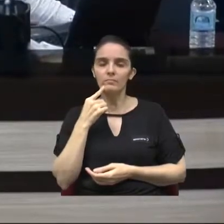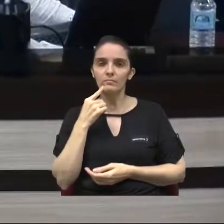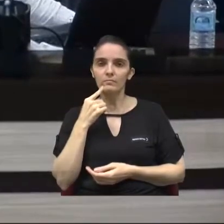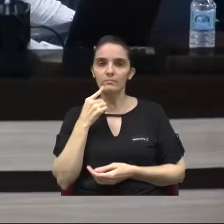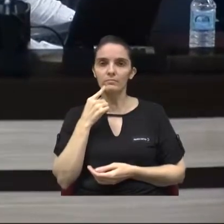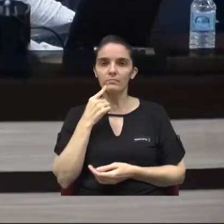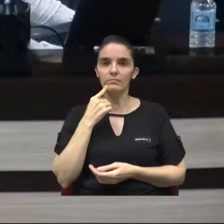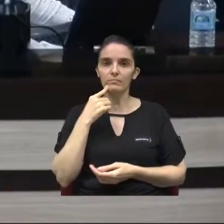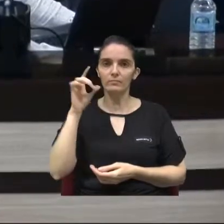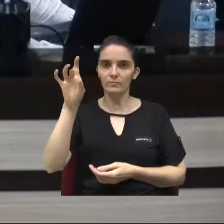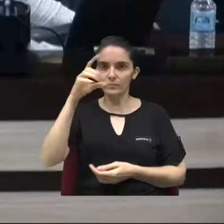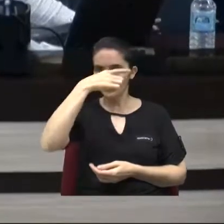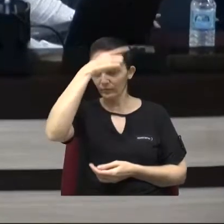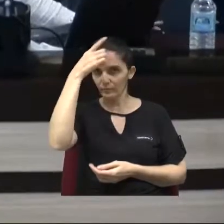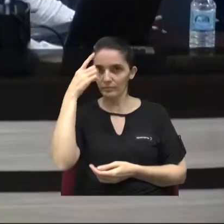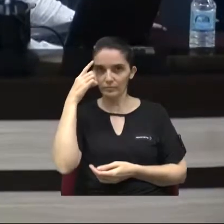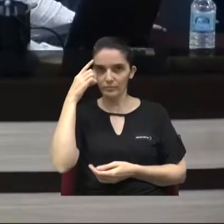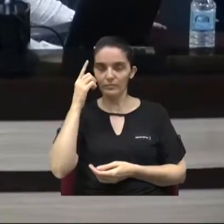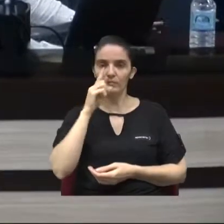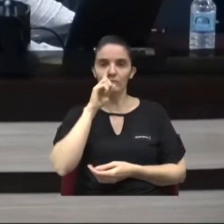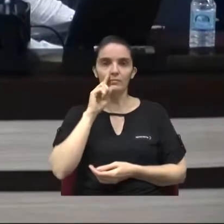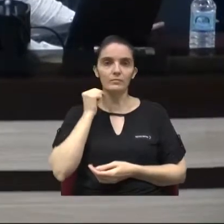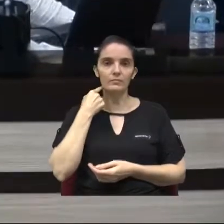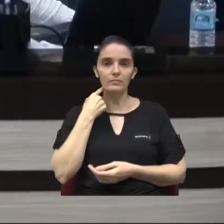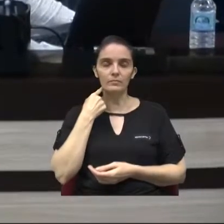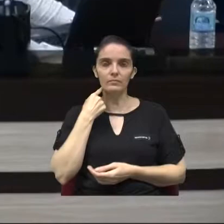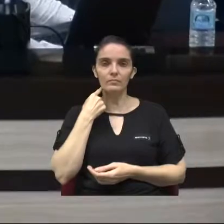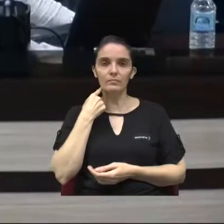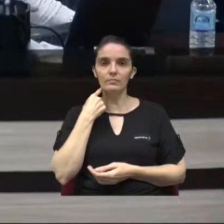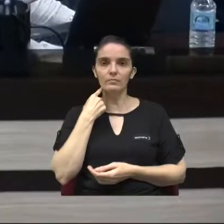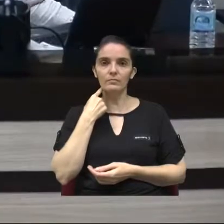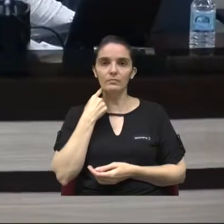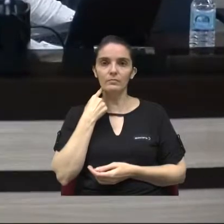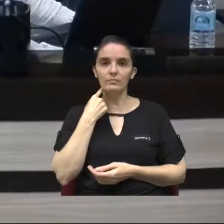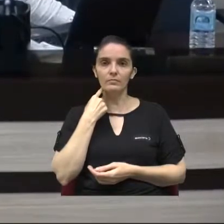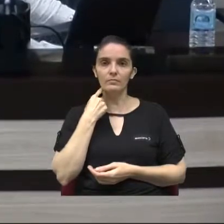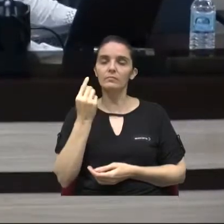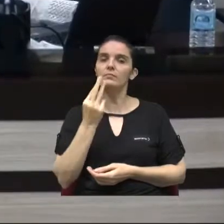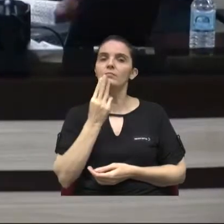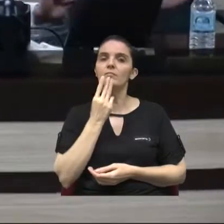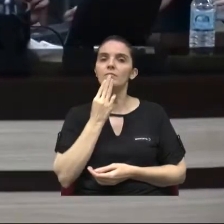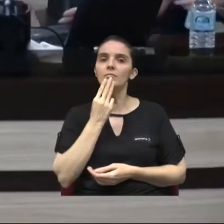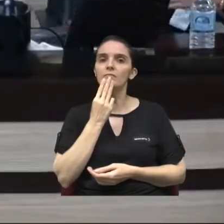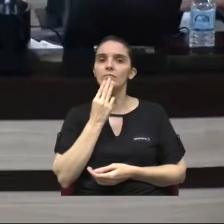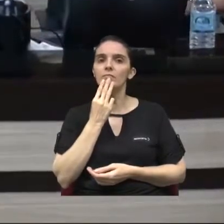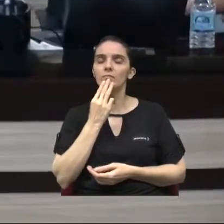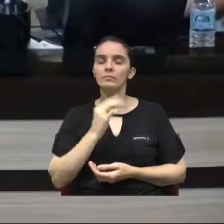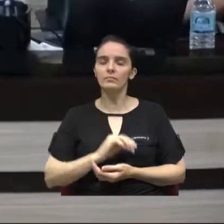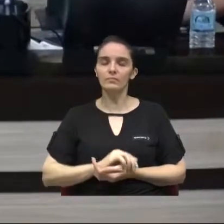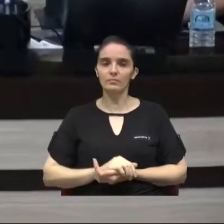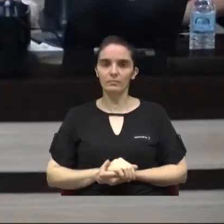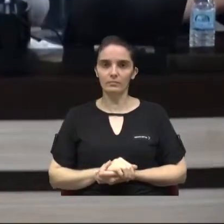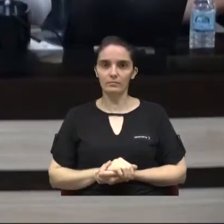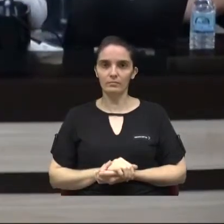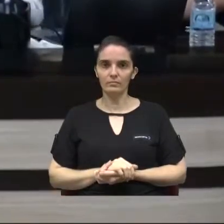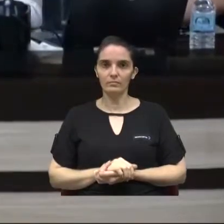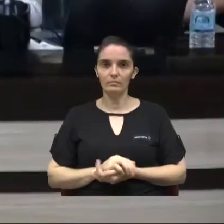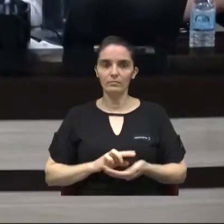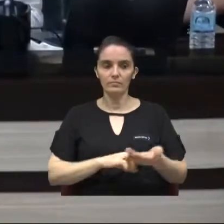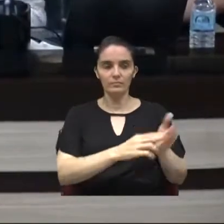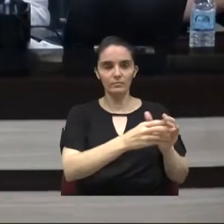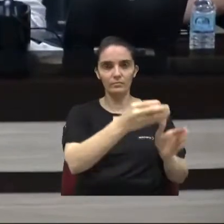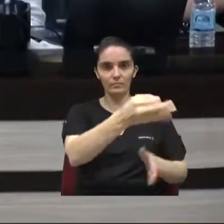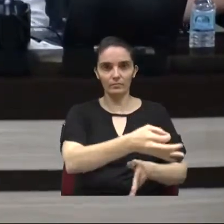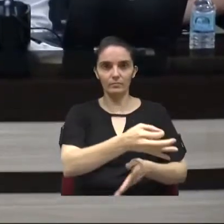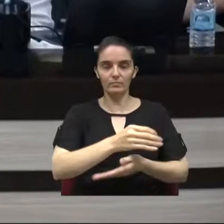Silva, Wagner Barbosa, Nilton César dos Santos, Wagner de Souza Rodrigues Costa. Encaminhe-se às